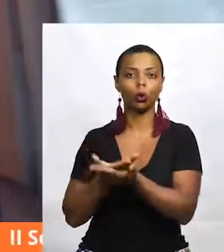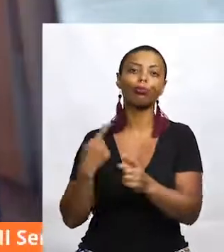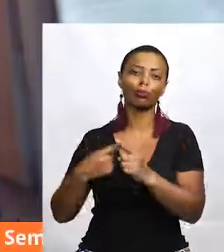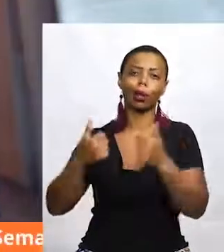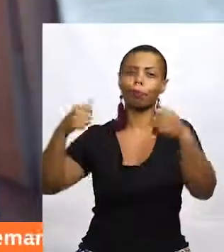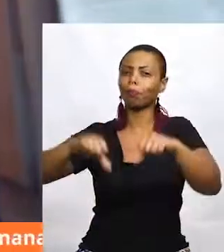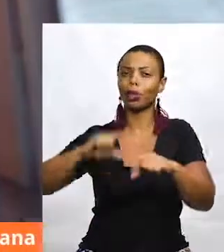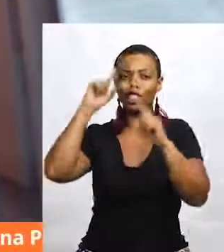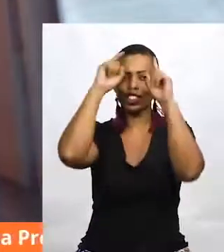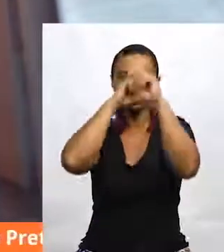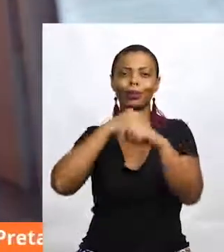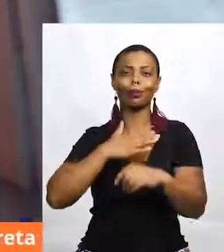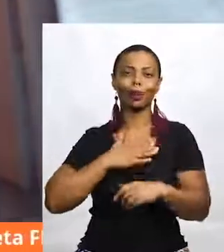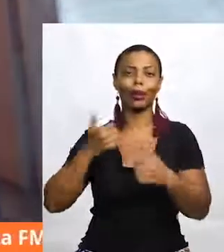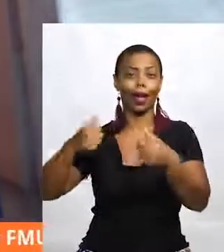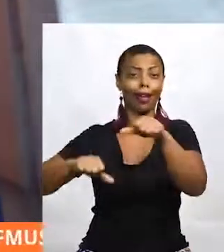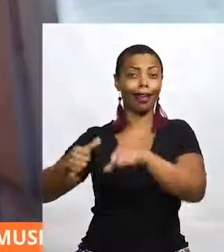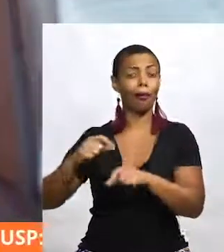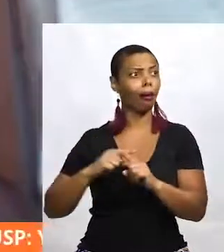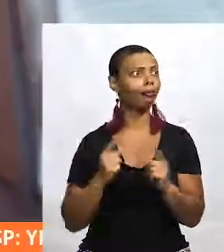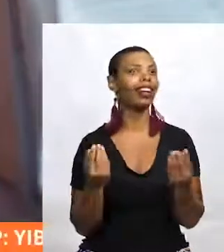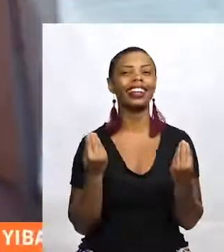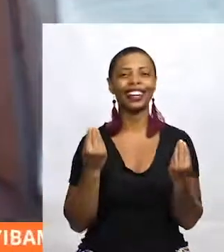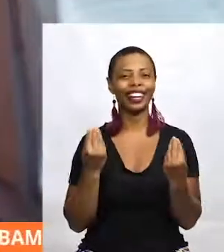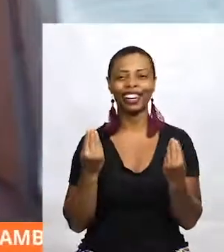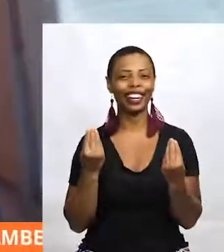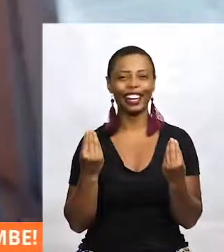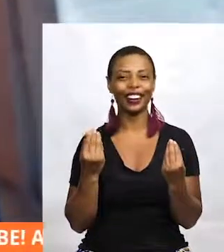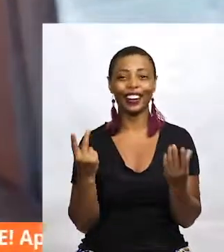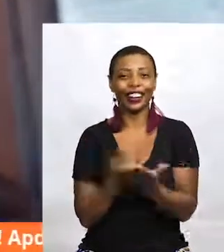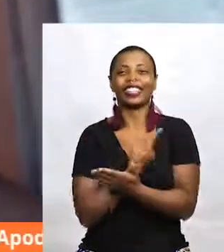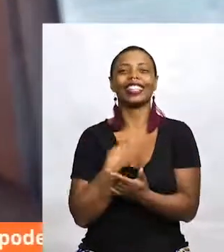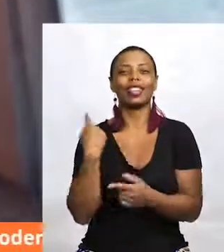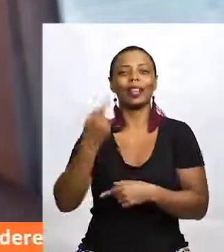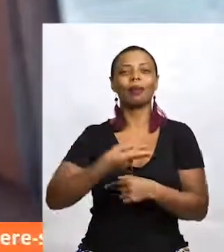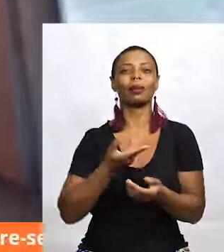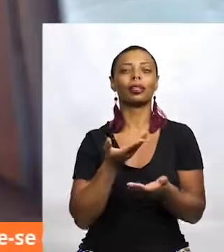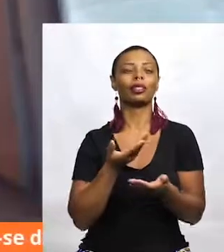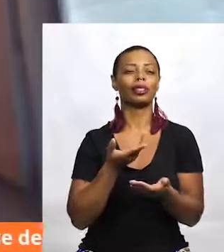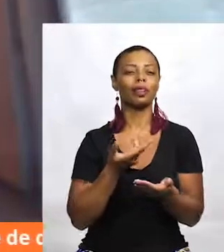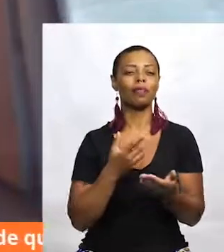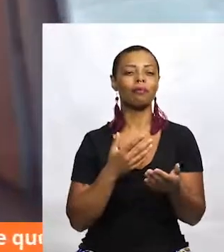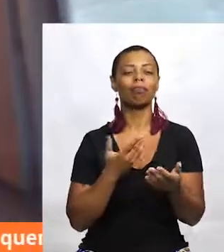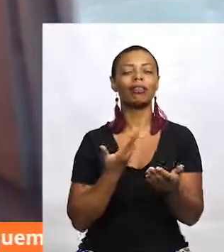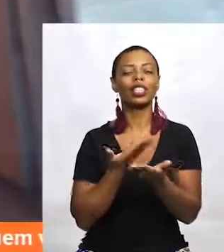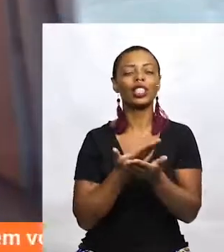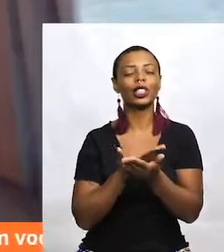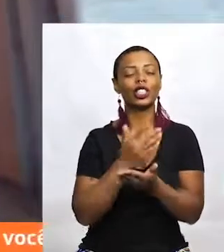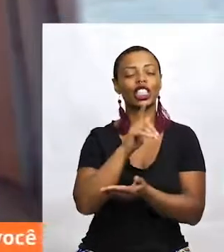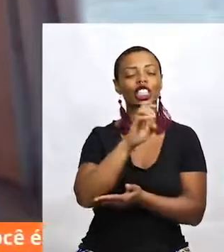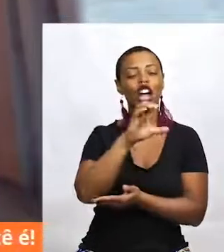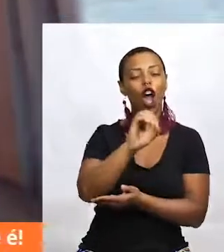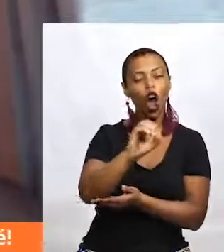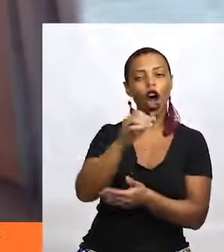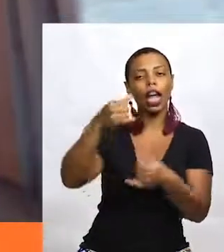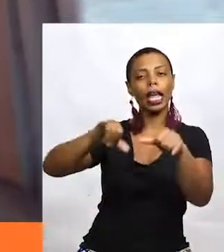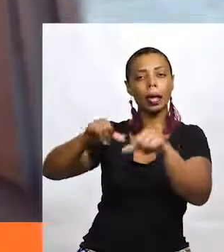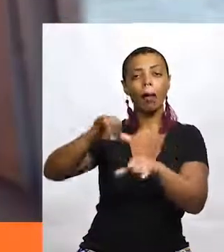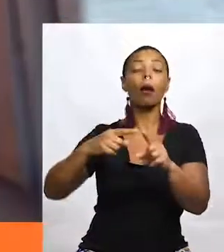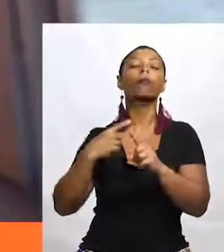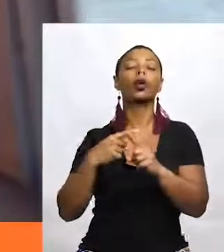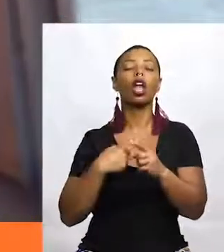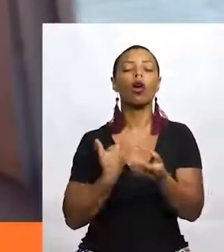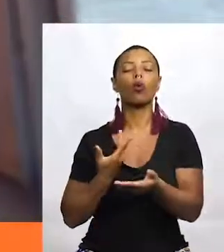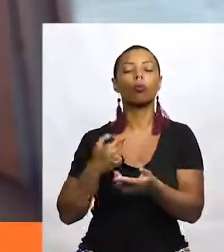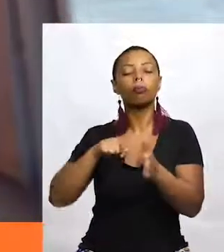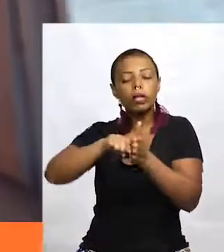Coincidência ou não, né, eu acabei fazendo geoquímica para viver, o que é o que eu pesquiso, né, a química dos materiais rochosos na